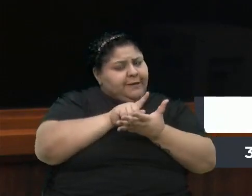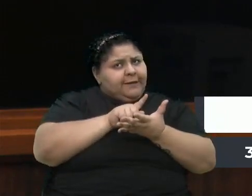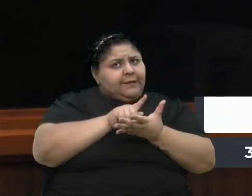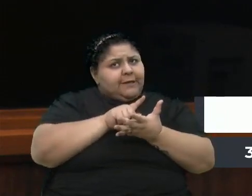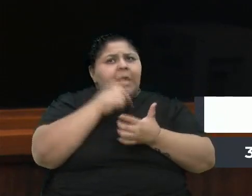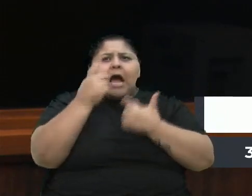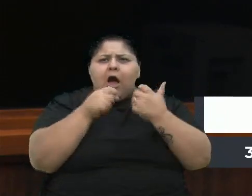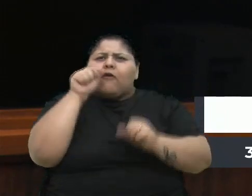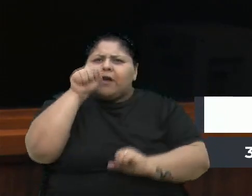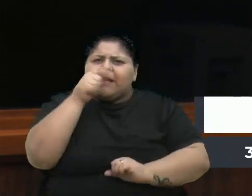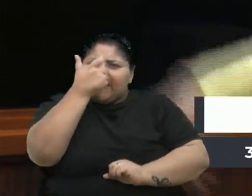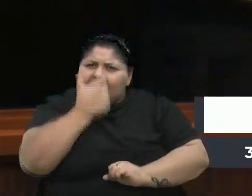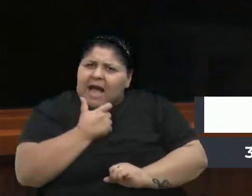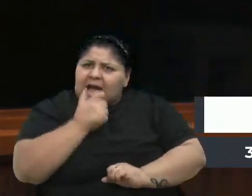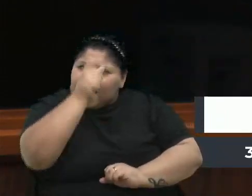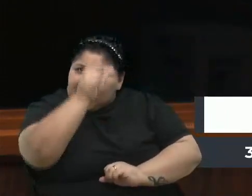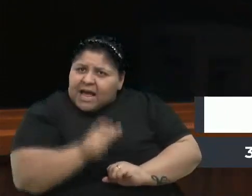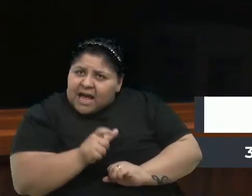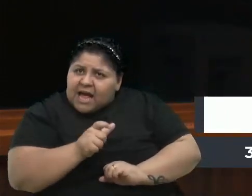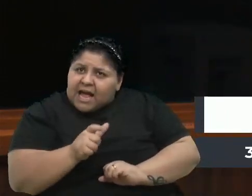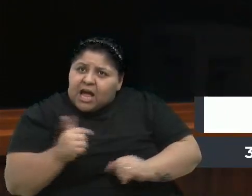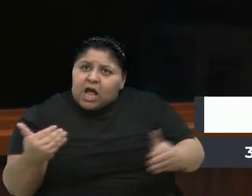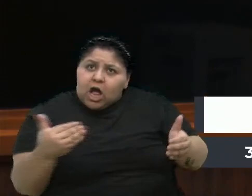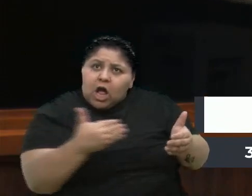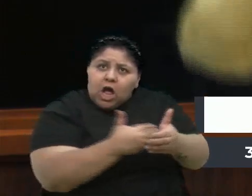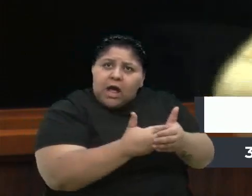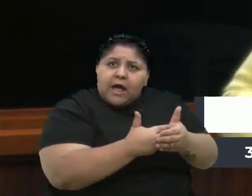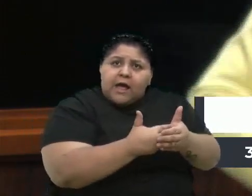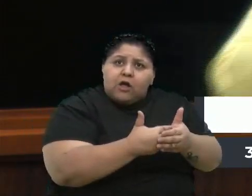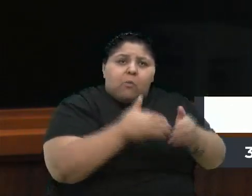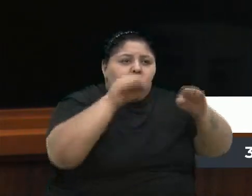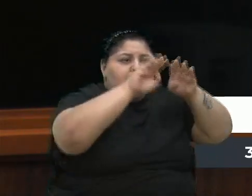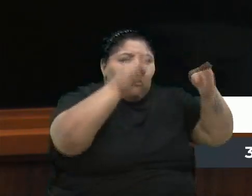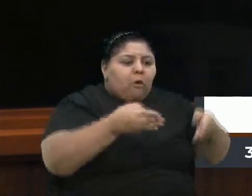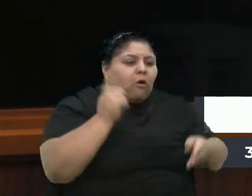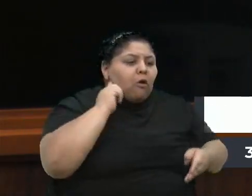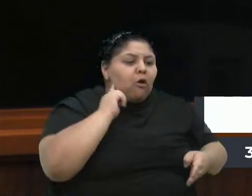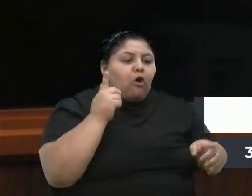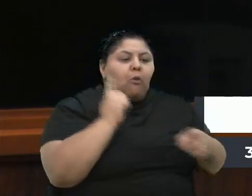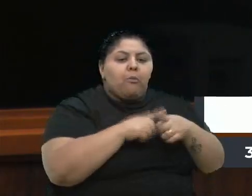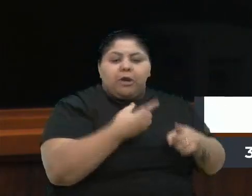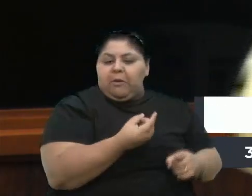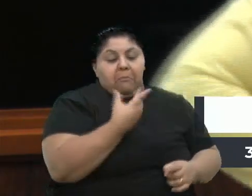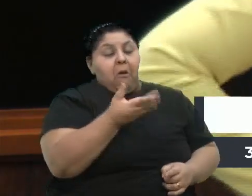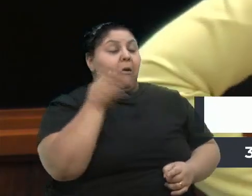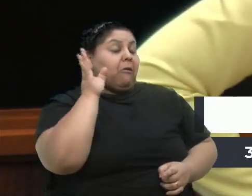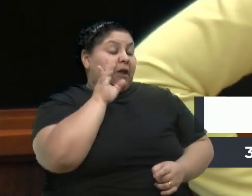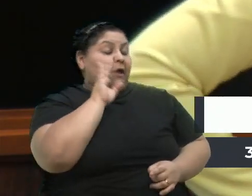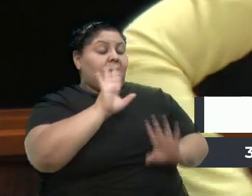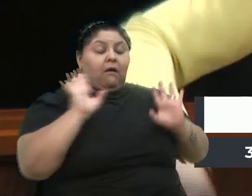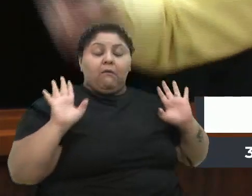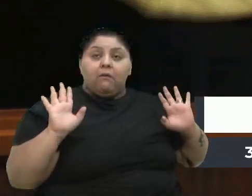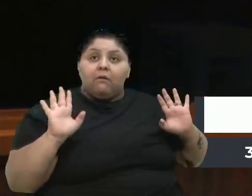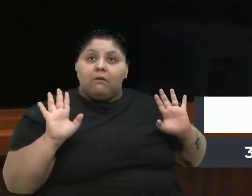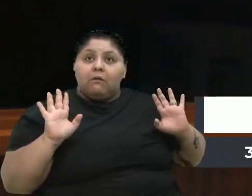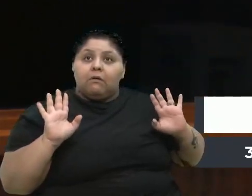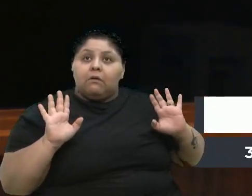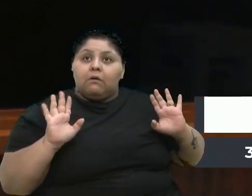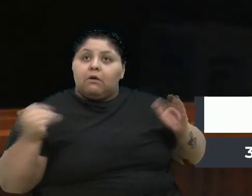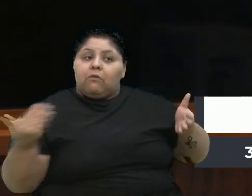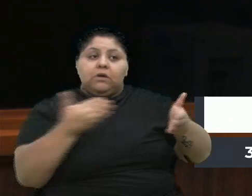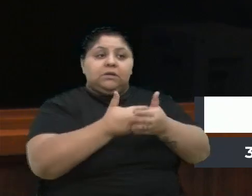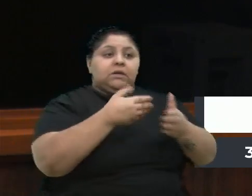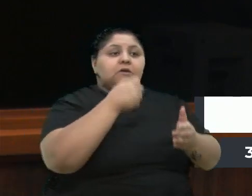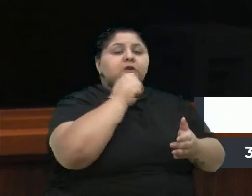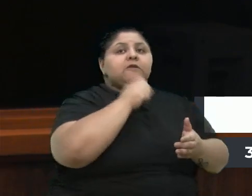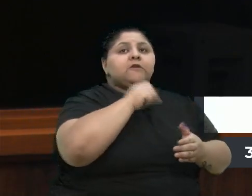alguém aqui acha que a pessoa está lá no meio de containers, porque é bom ficar lá, legal, beleza? Como tem uma senhora